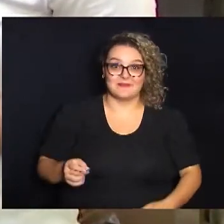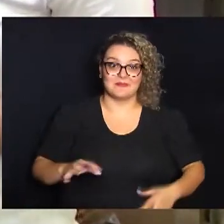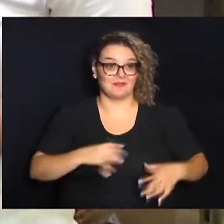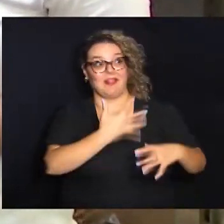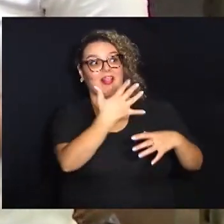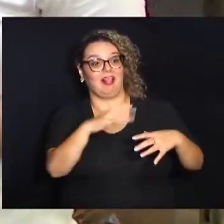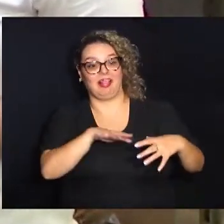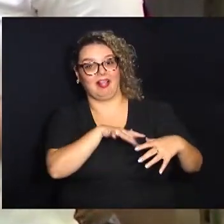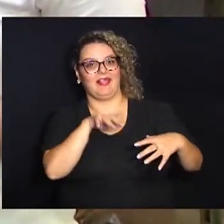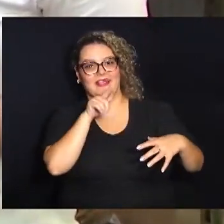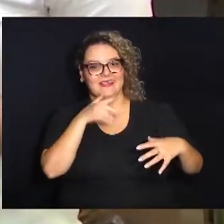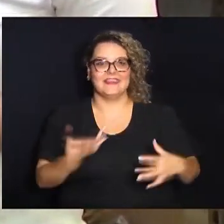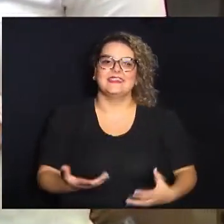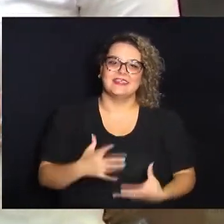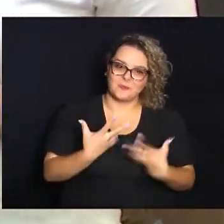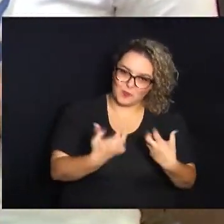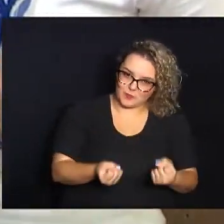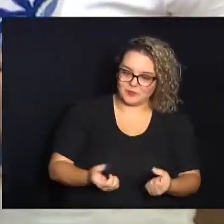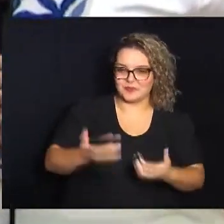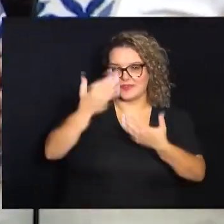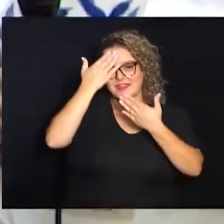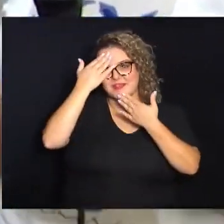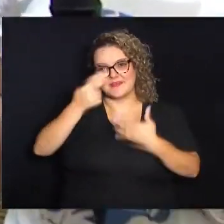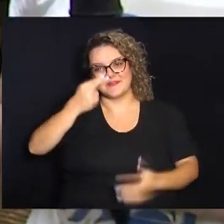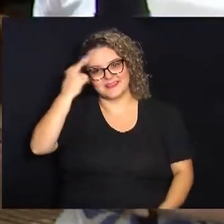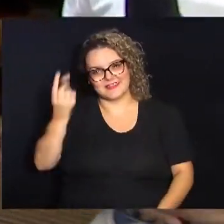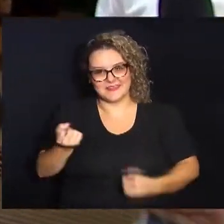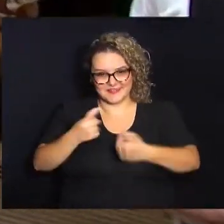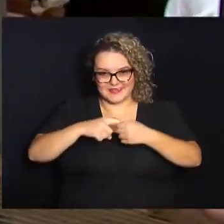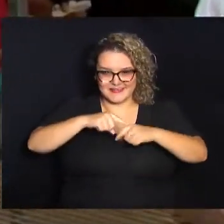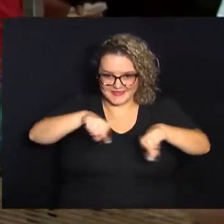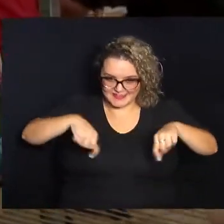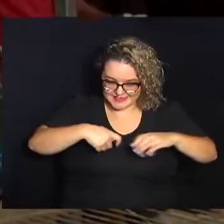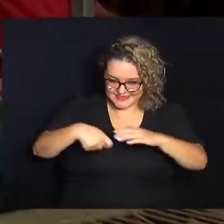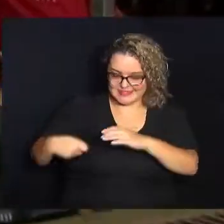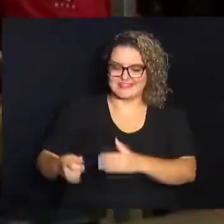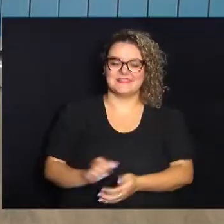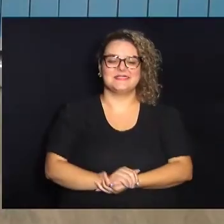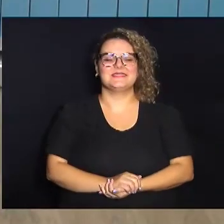deixar morrer de sede. Muito obrigada, Gabriel, é com você agora.